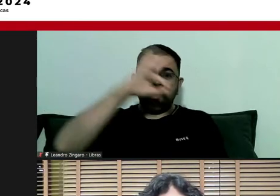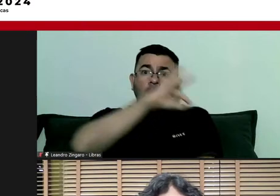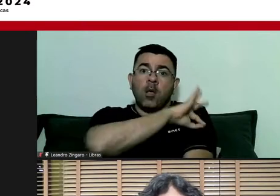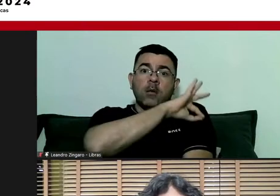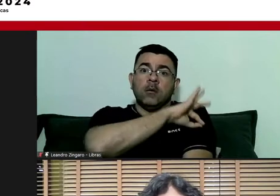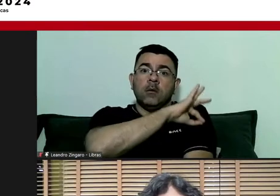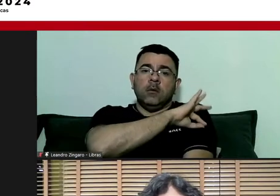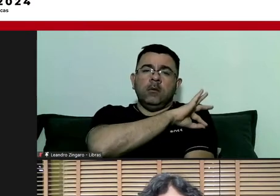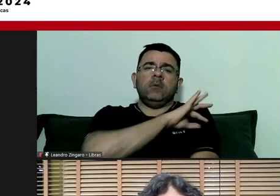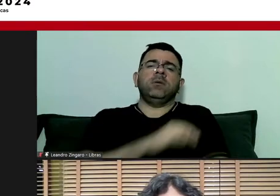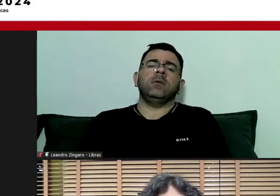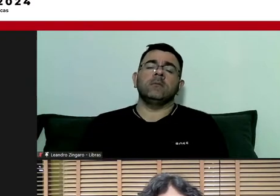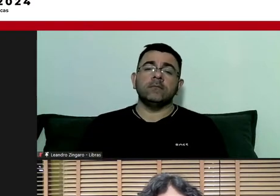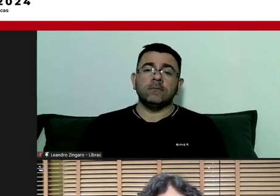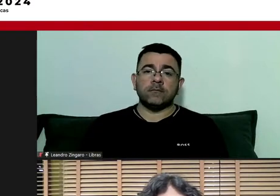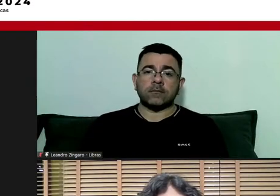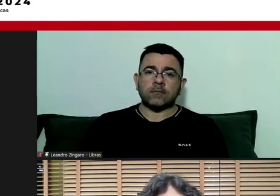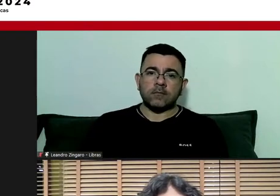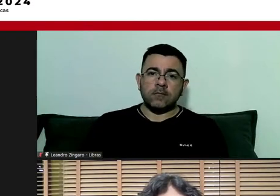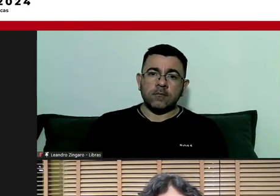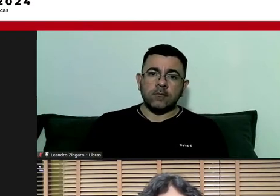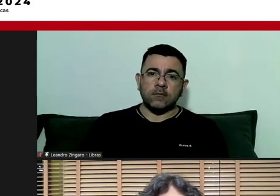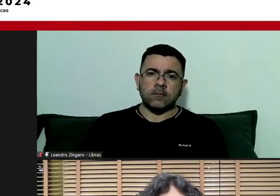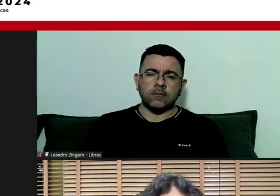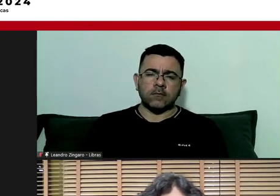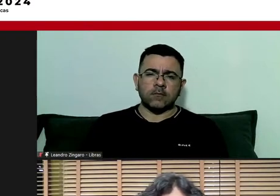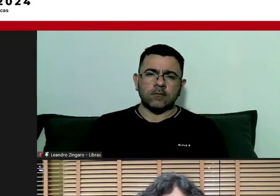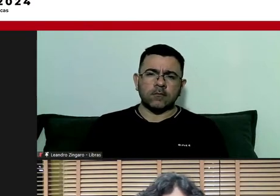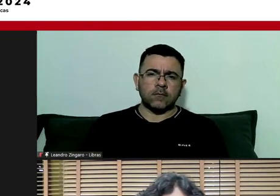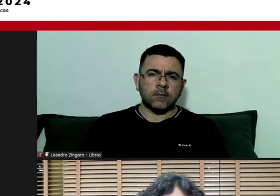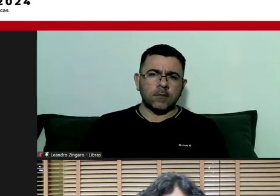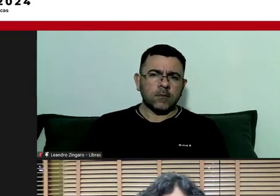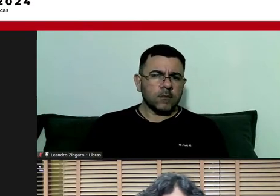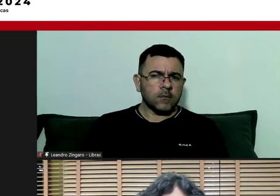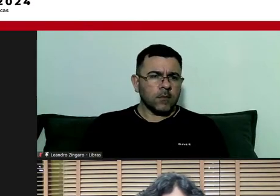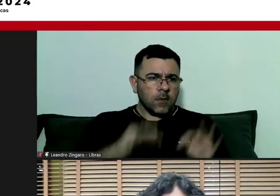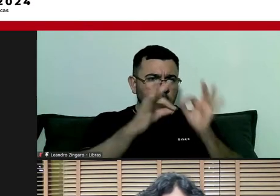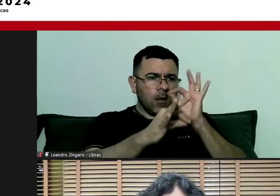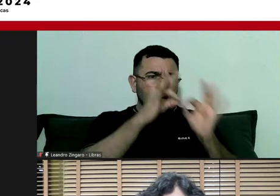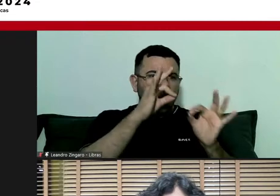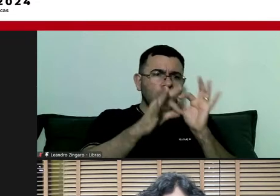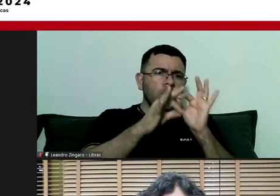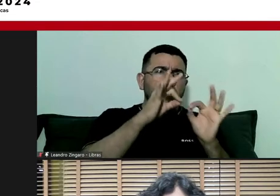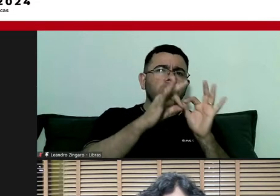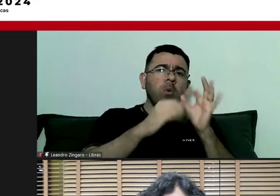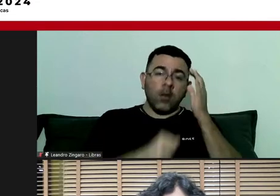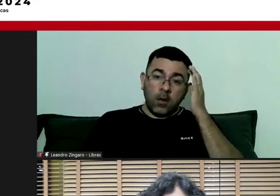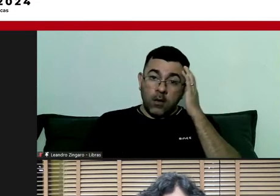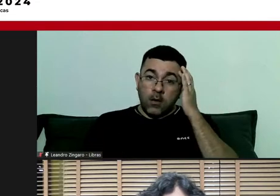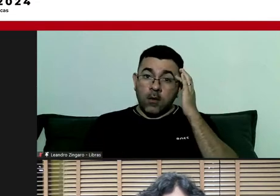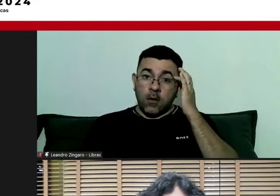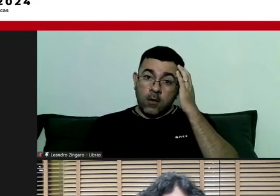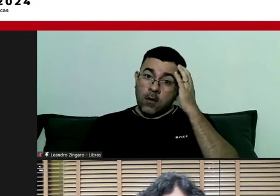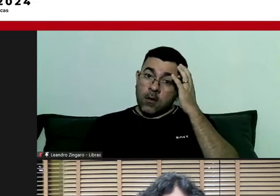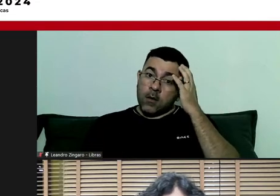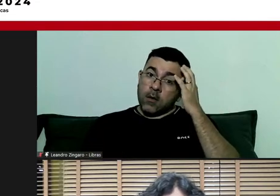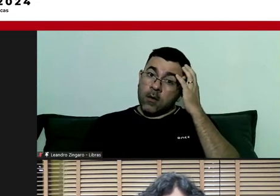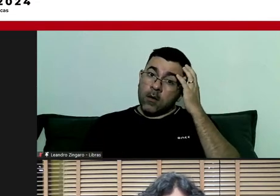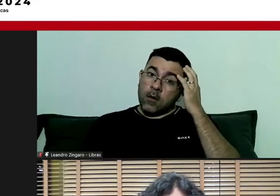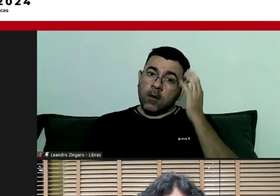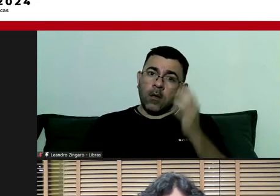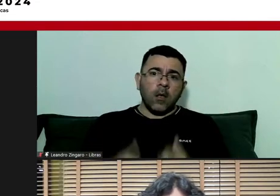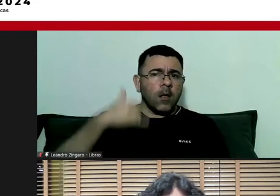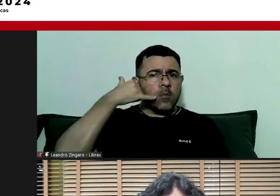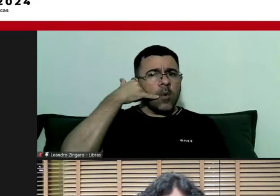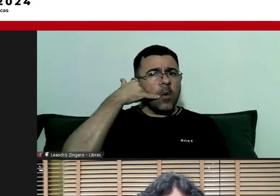gente criou um sistema gerenciador de ocorrência na cidade e eu criei a central de operações